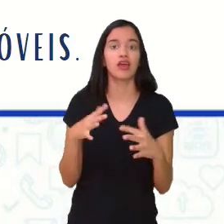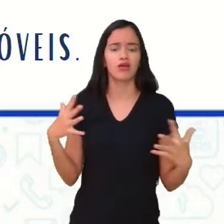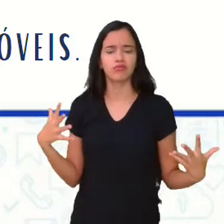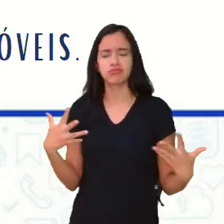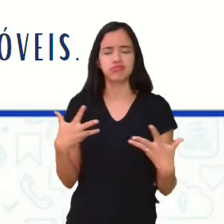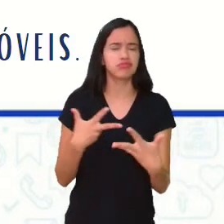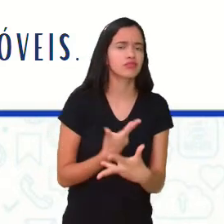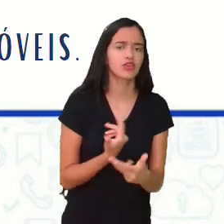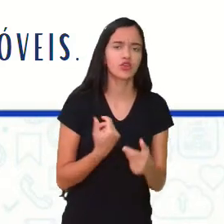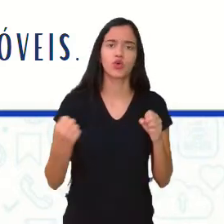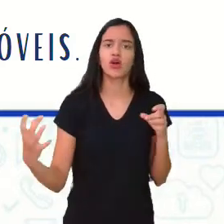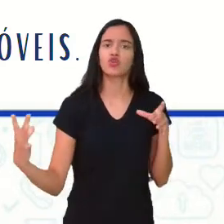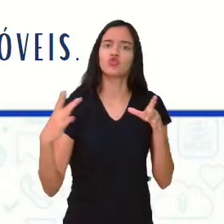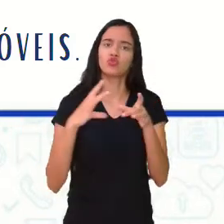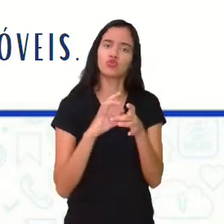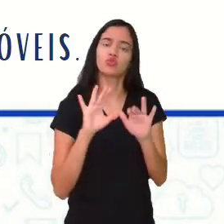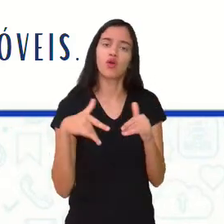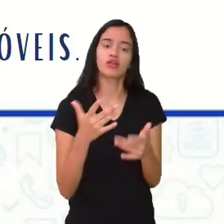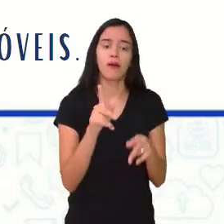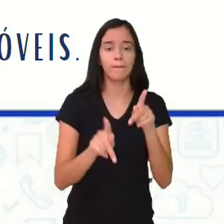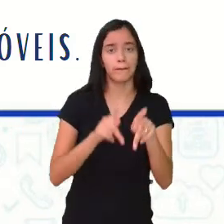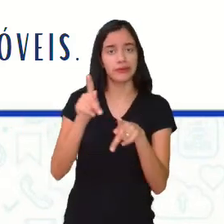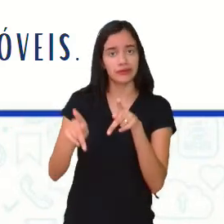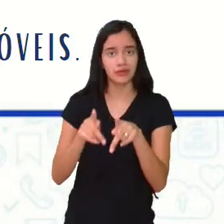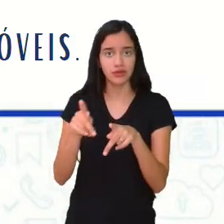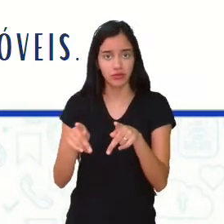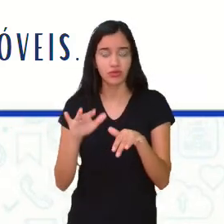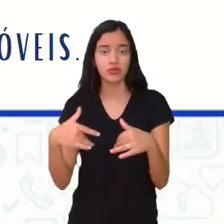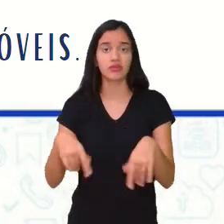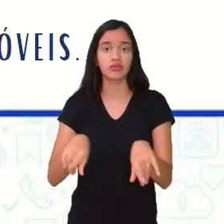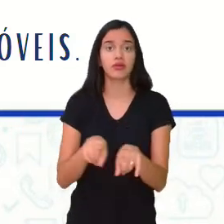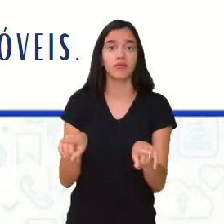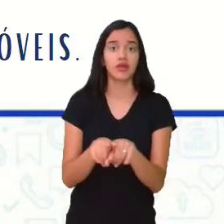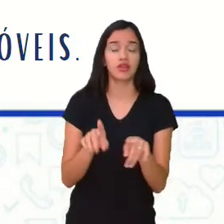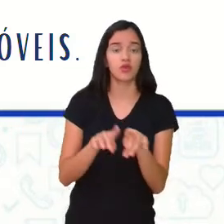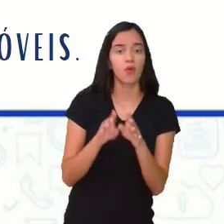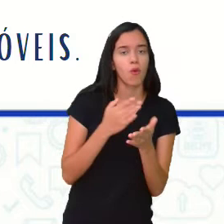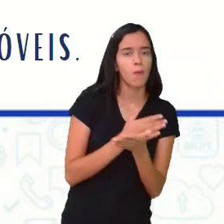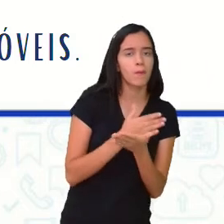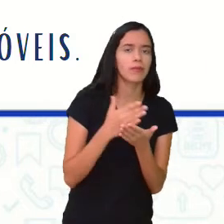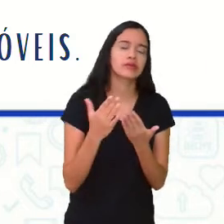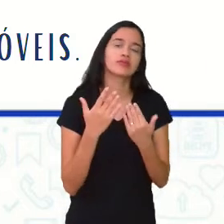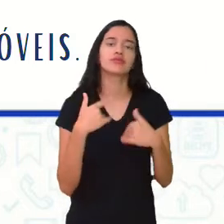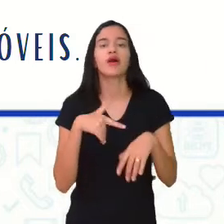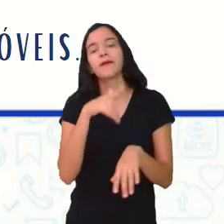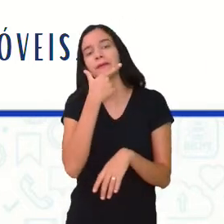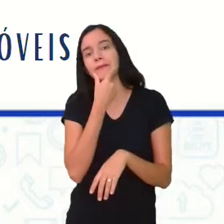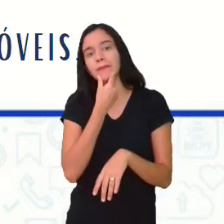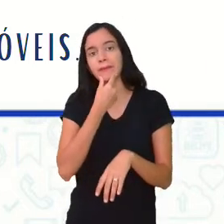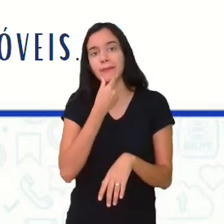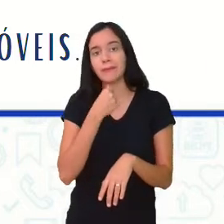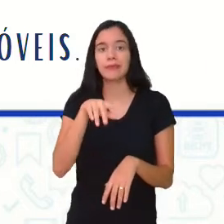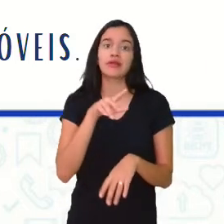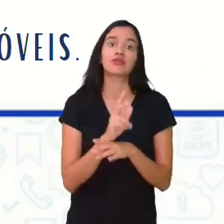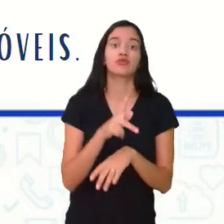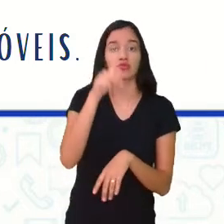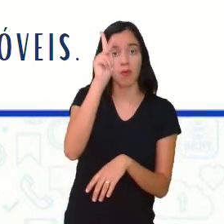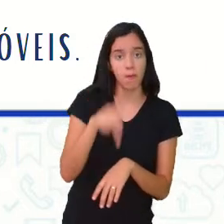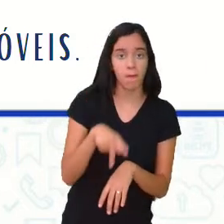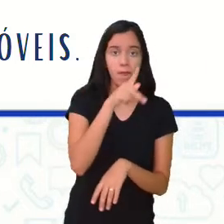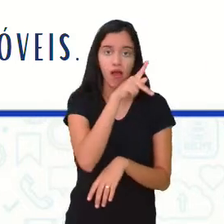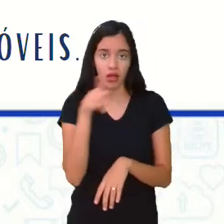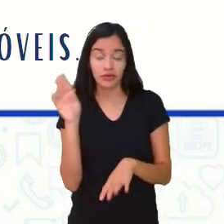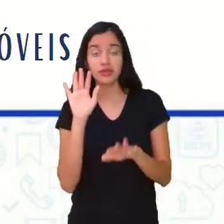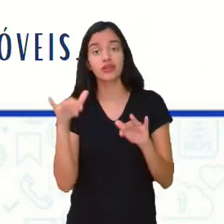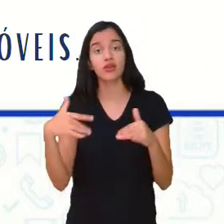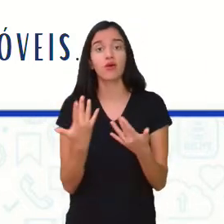acontecia ali junto com as pessoas, era feito pelos padres inicialmente, né? Com o passar dos anos, esse teatro